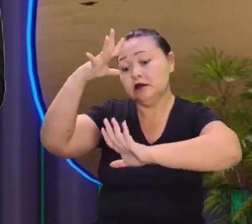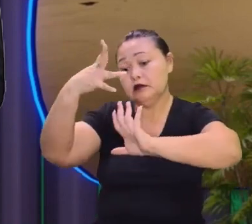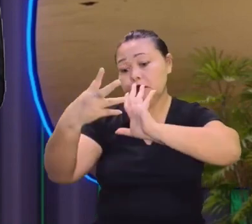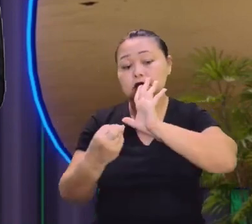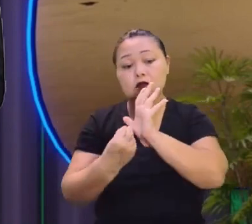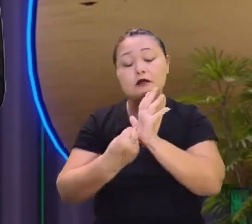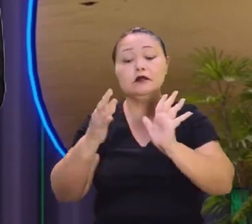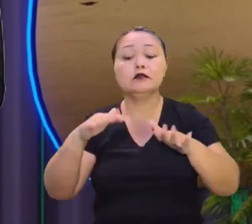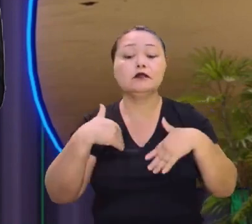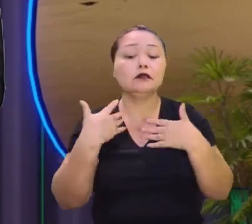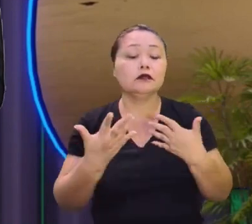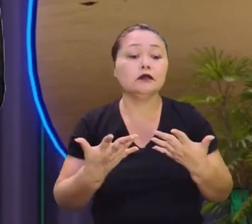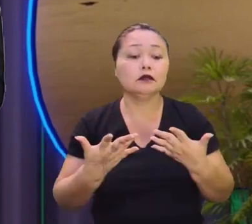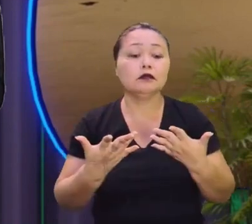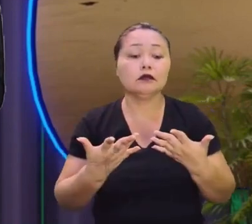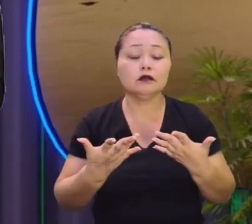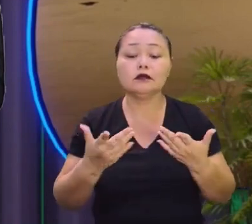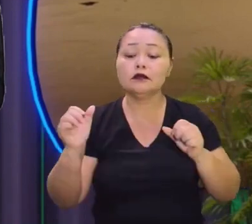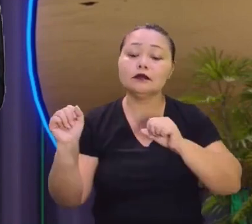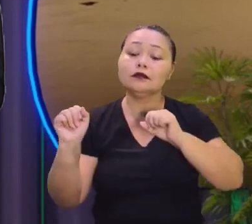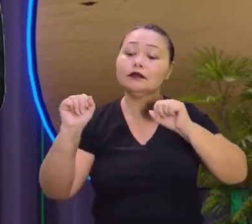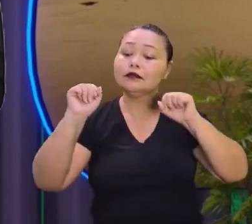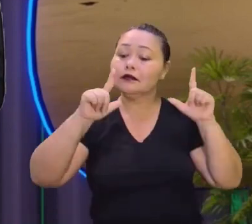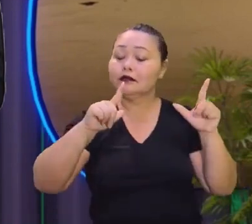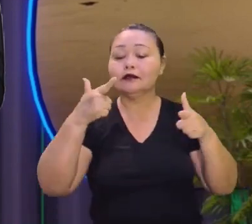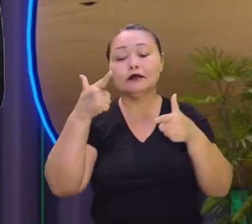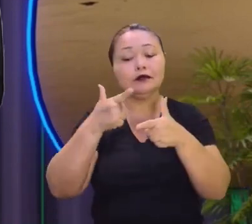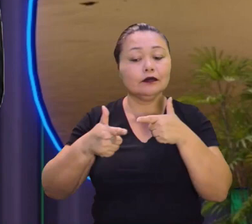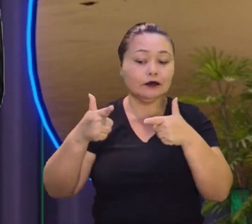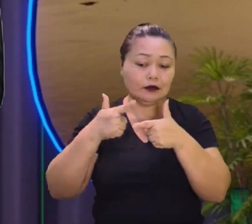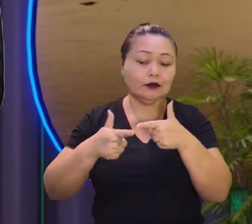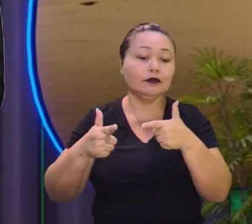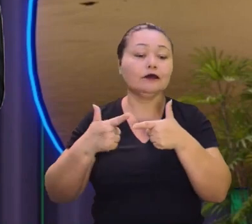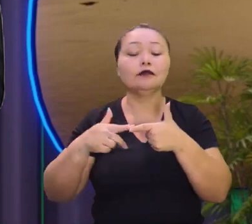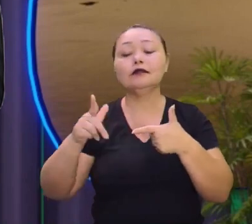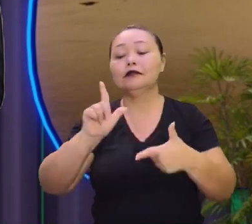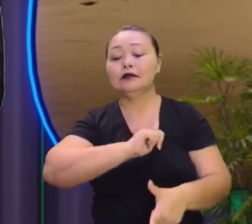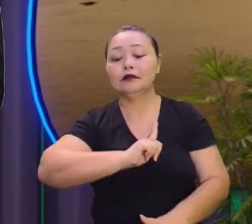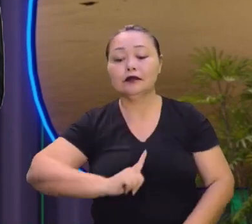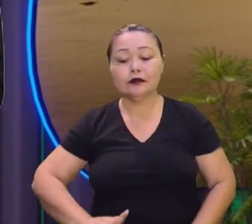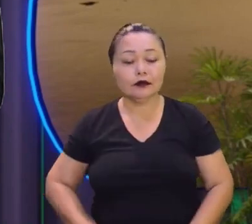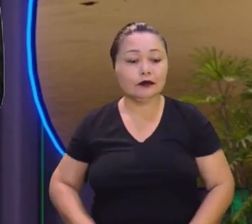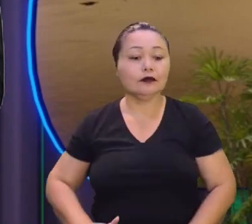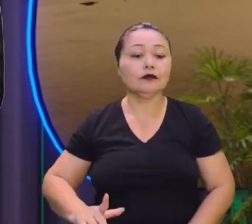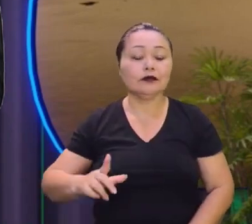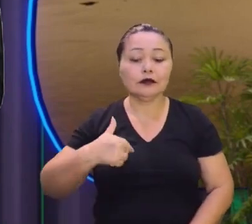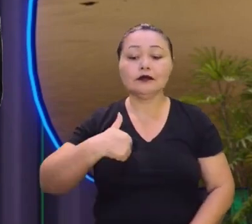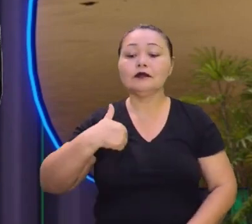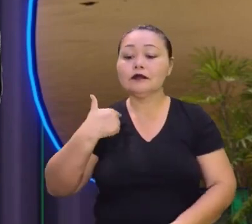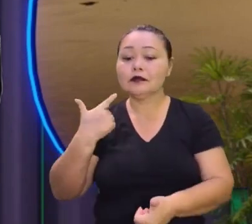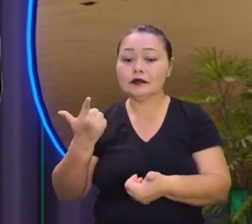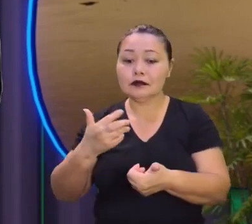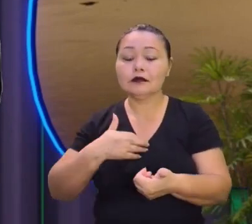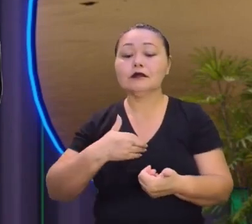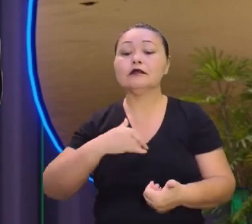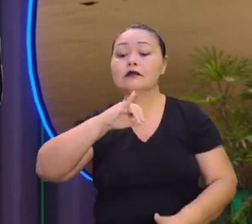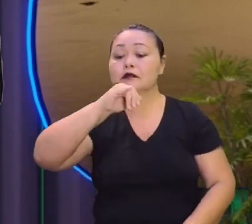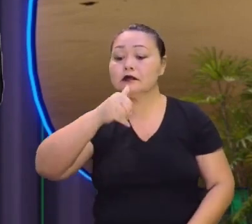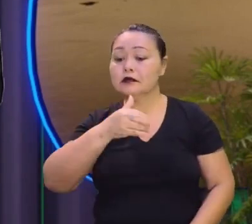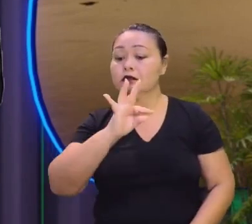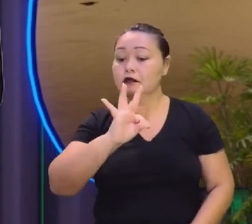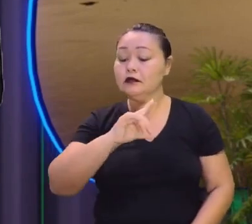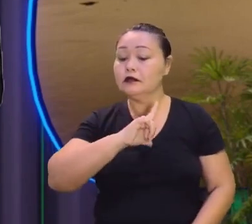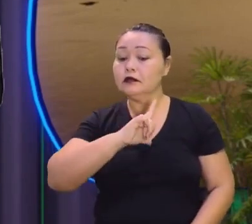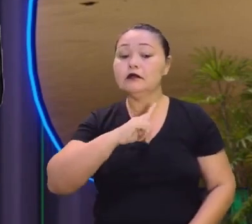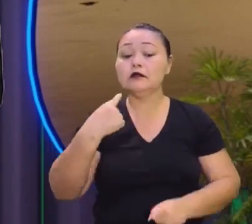Então, quando a gente viu no slide anterior, o problema que o governador começou a ser até perseguido, né, Jorge Teixeira, era